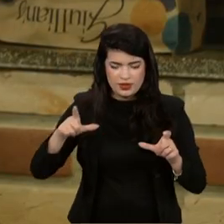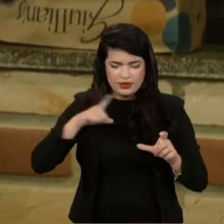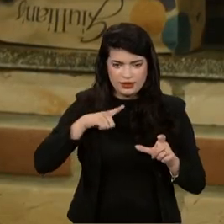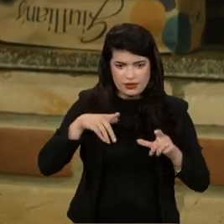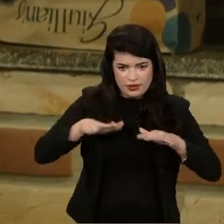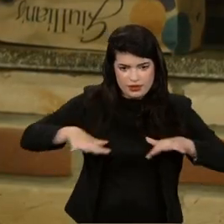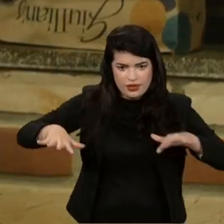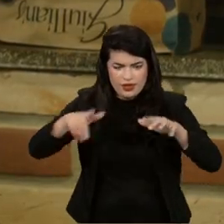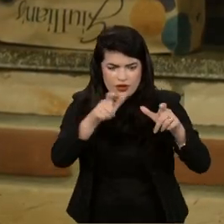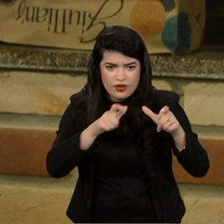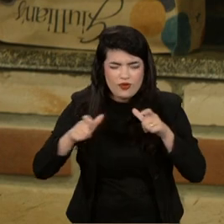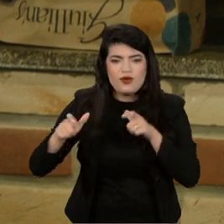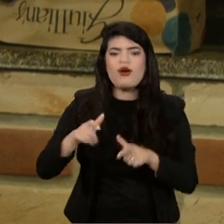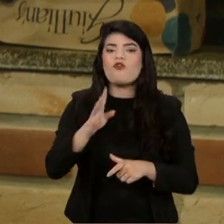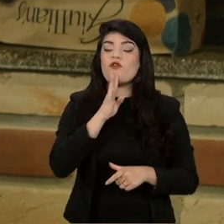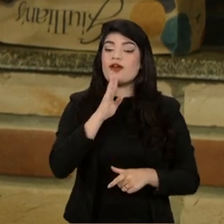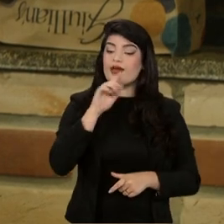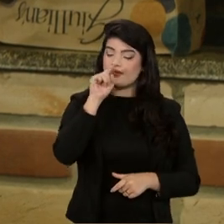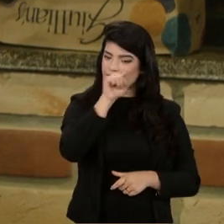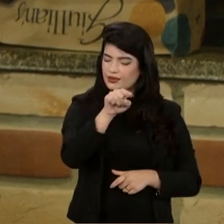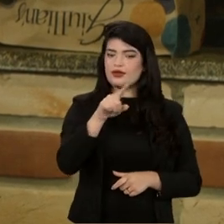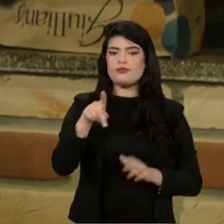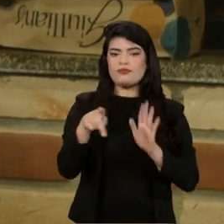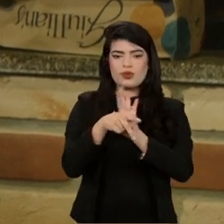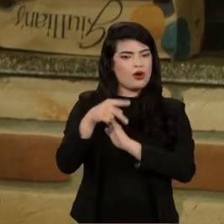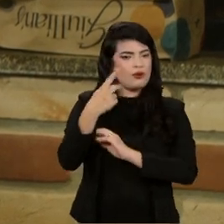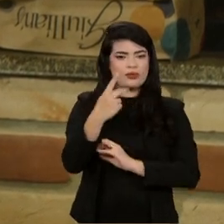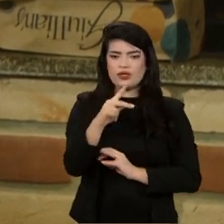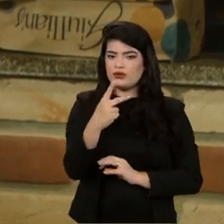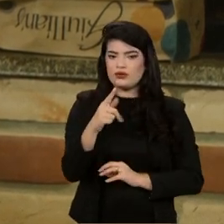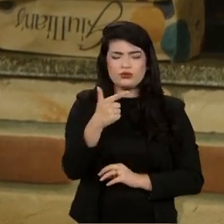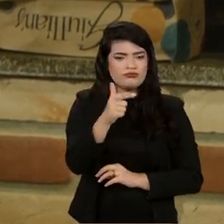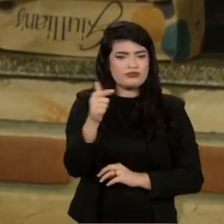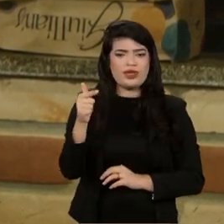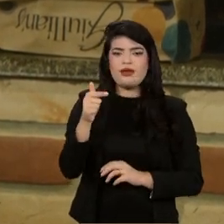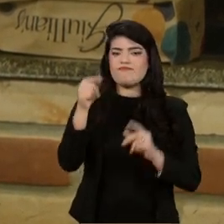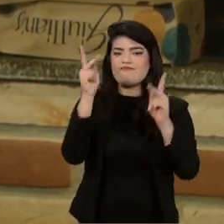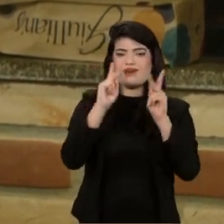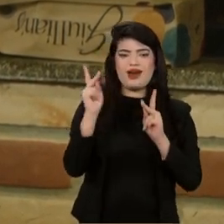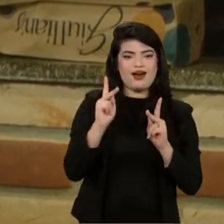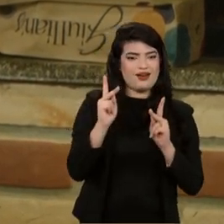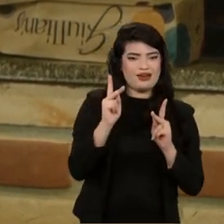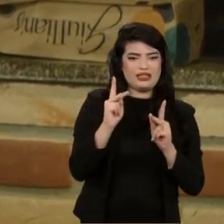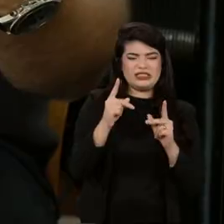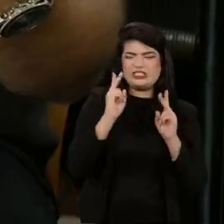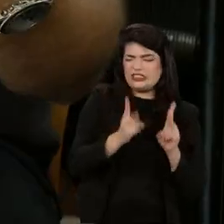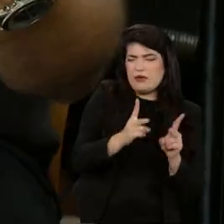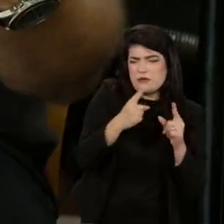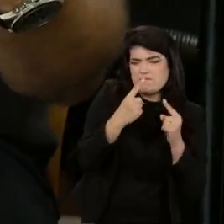Redondezas conta que o tal Lourenço não deu sossego.